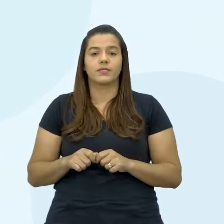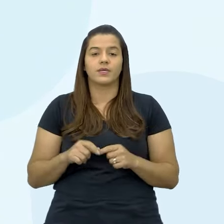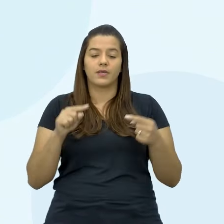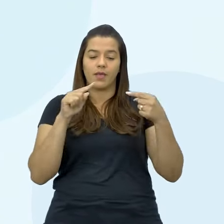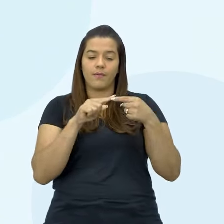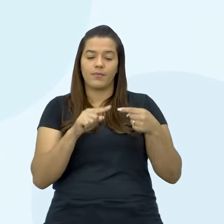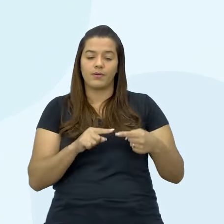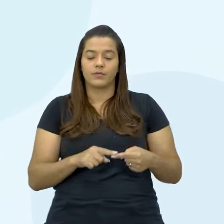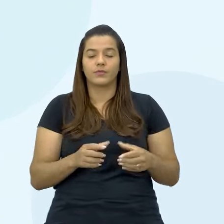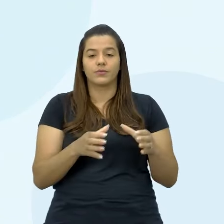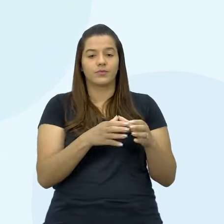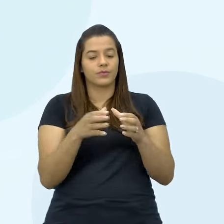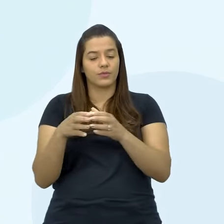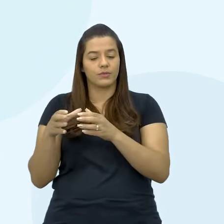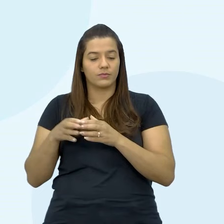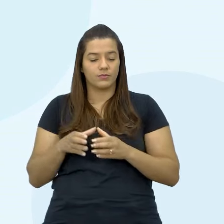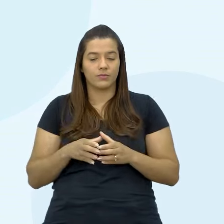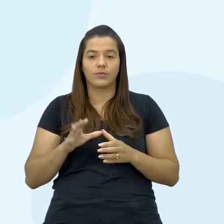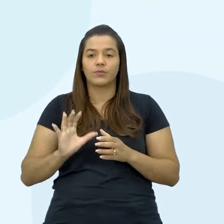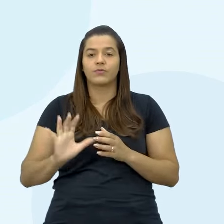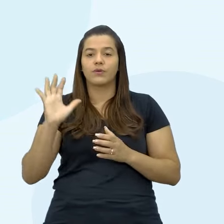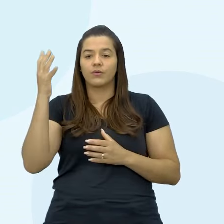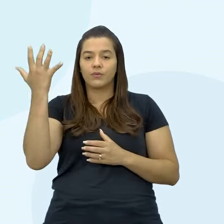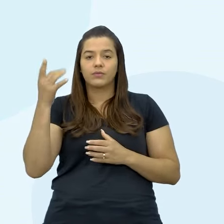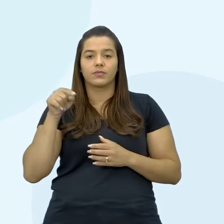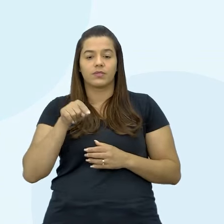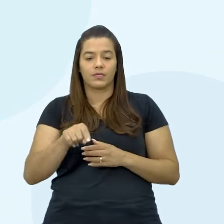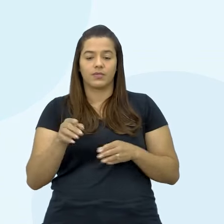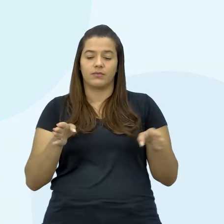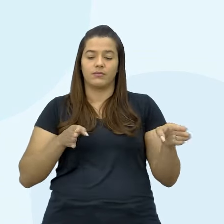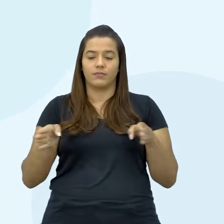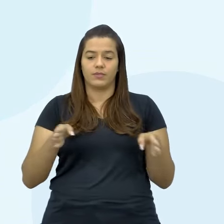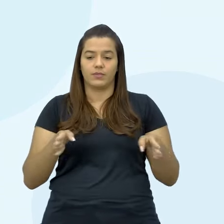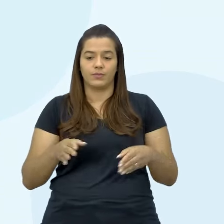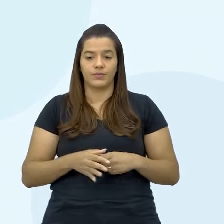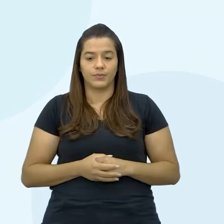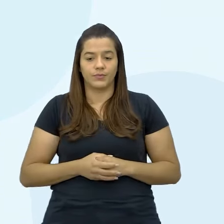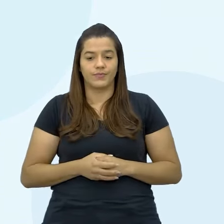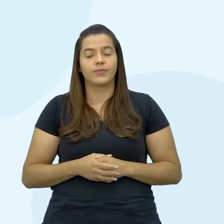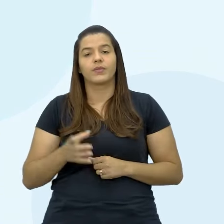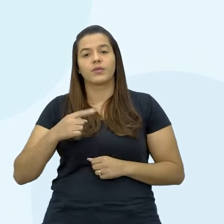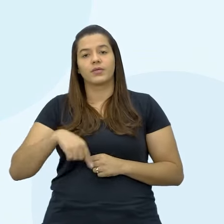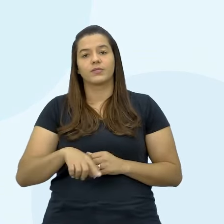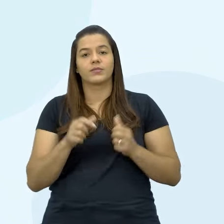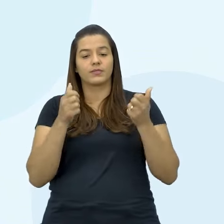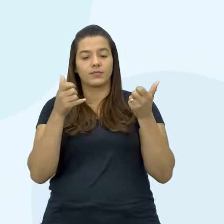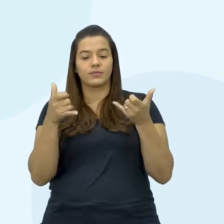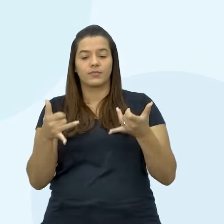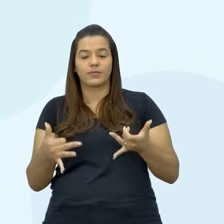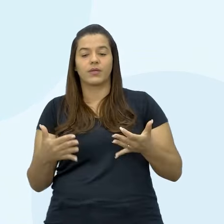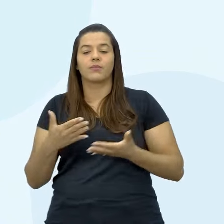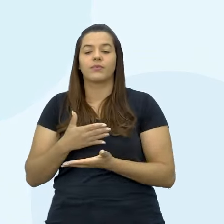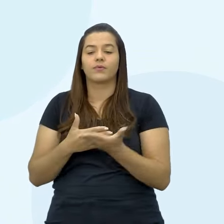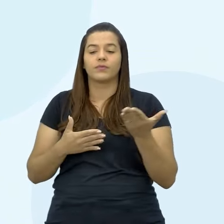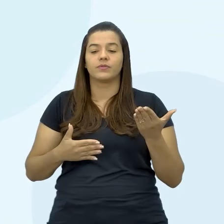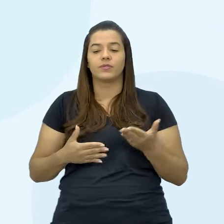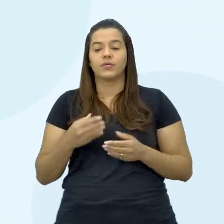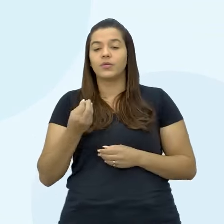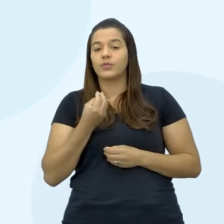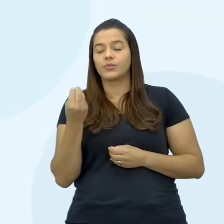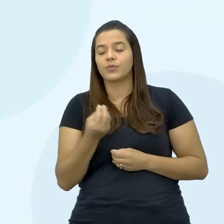que vai acontecer naquele momento. O que a gente quer destacar com vocês é como